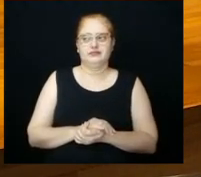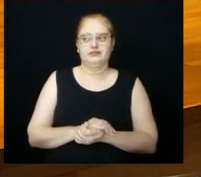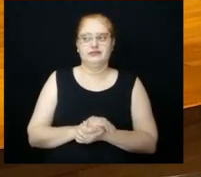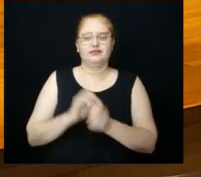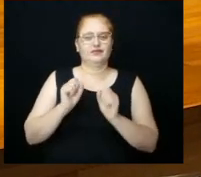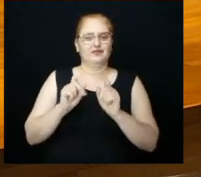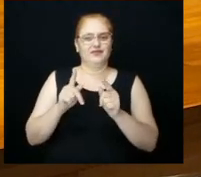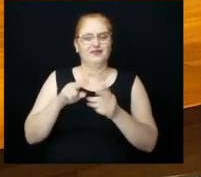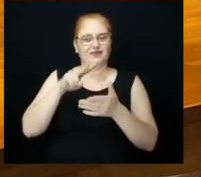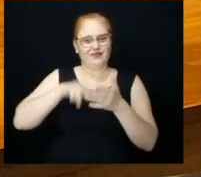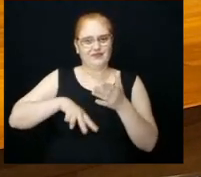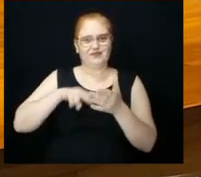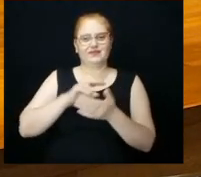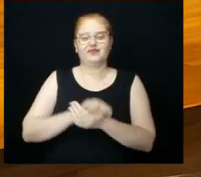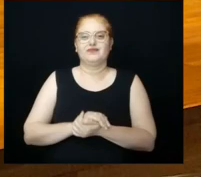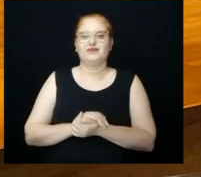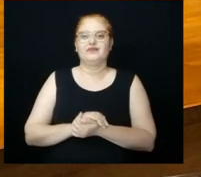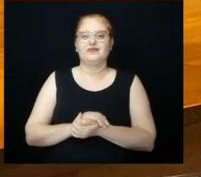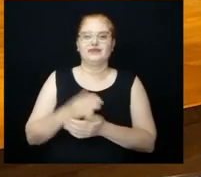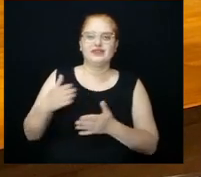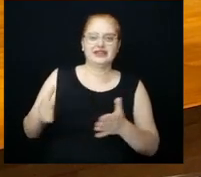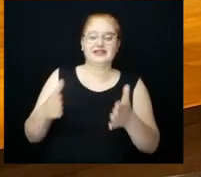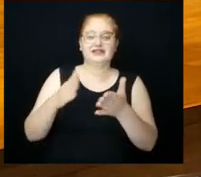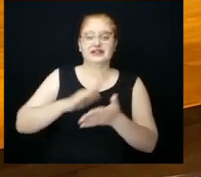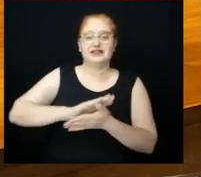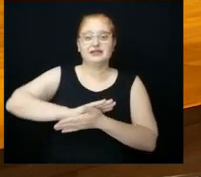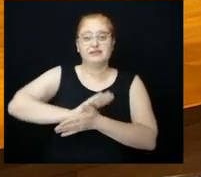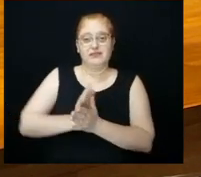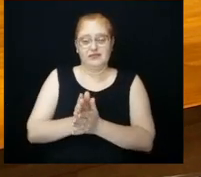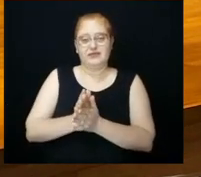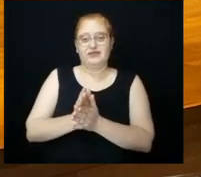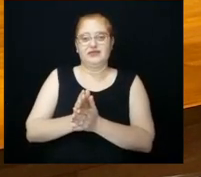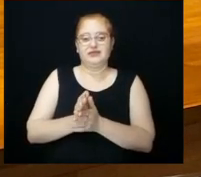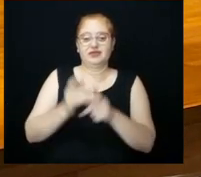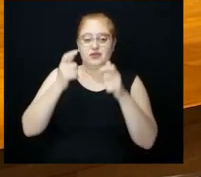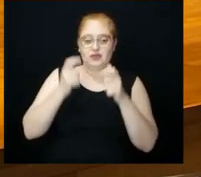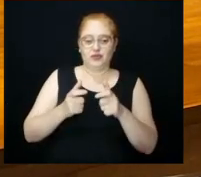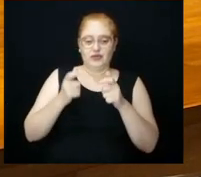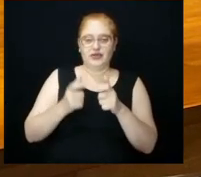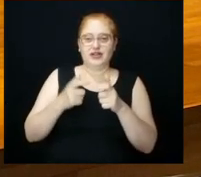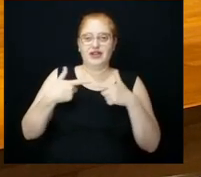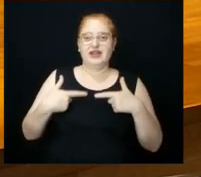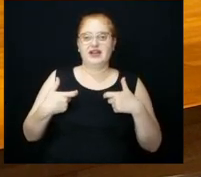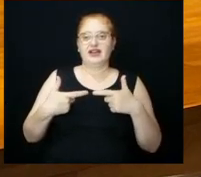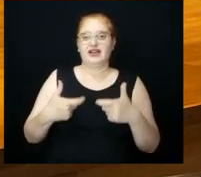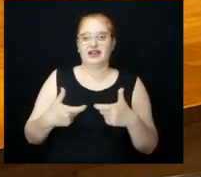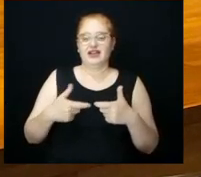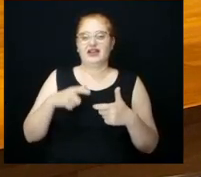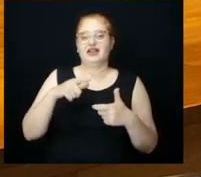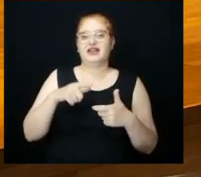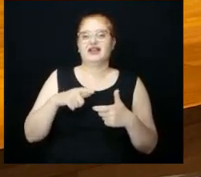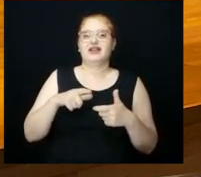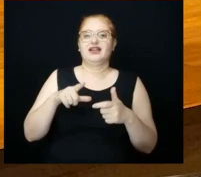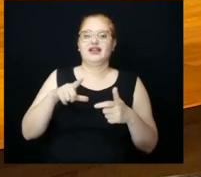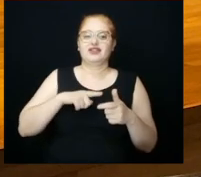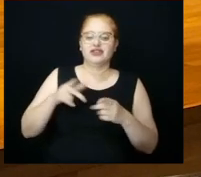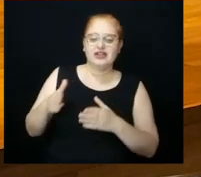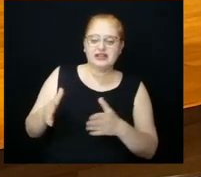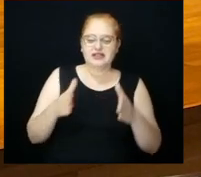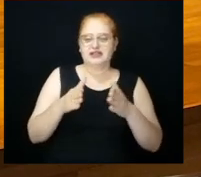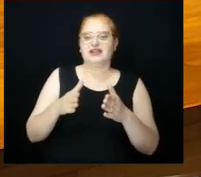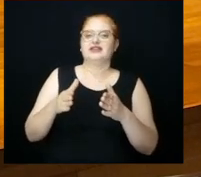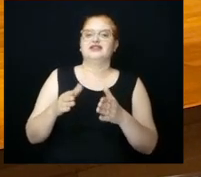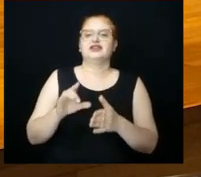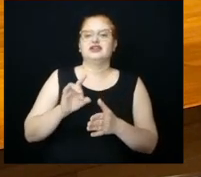Então, por favor. A Estrada Morta. Naquele lugar, a guerra tinha muito a estrada. Pelos